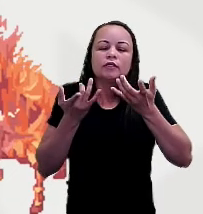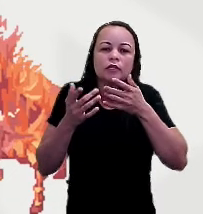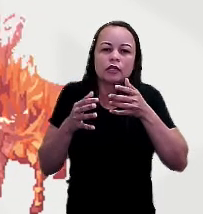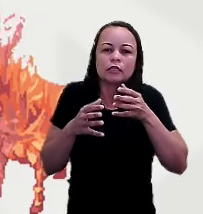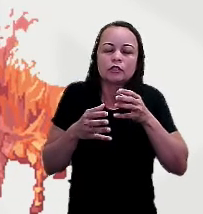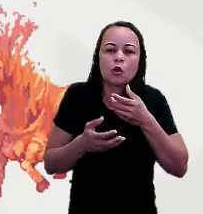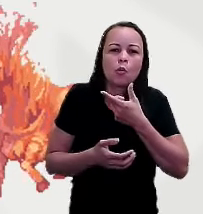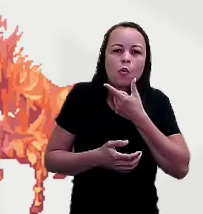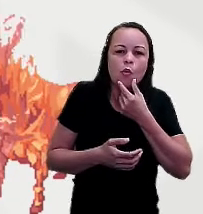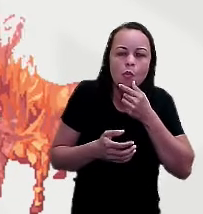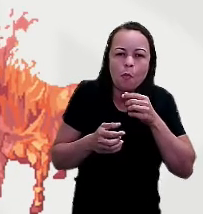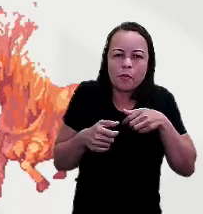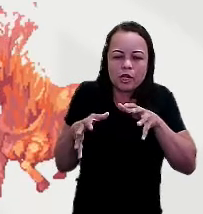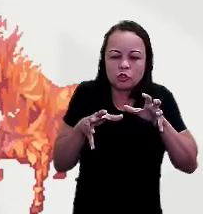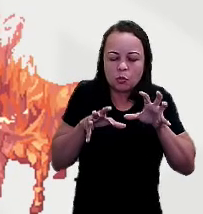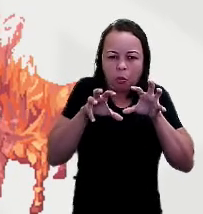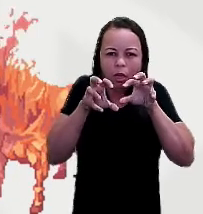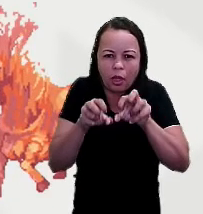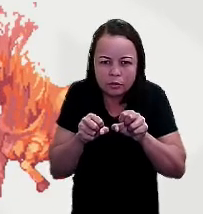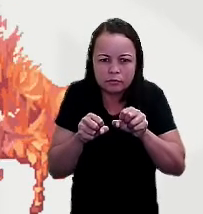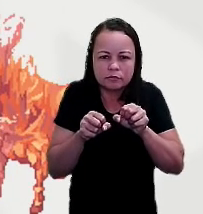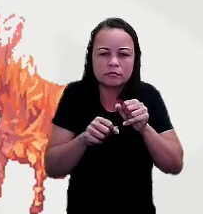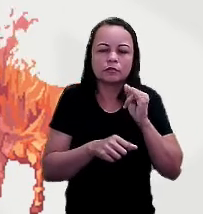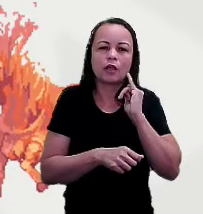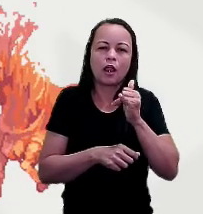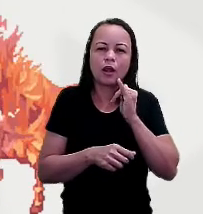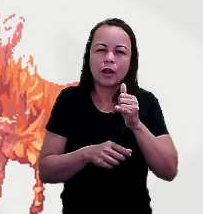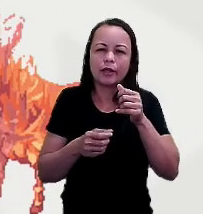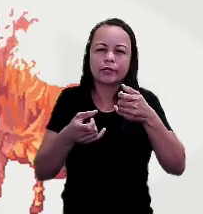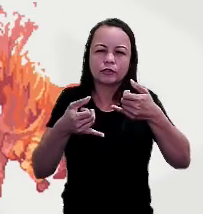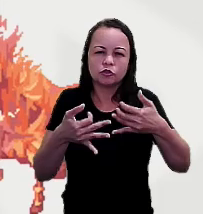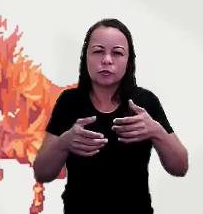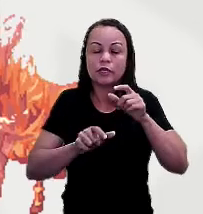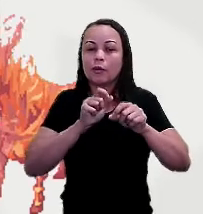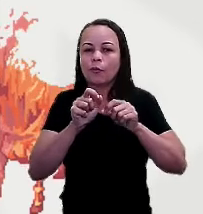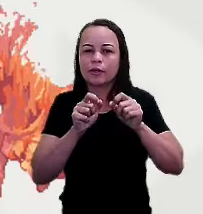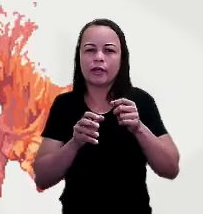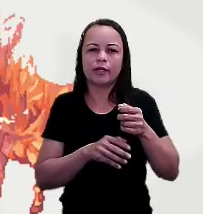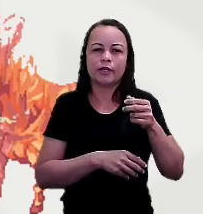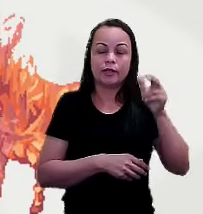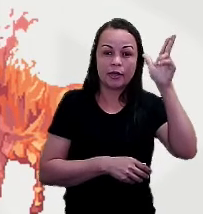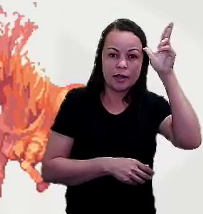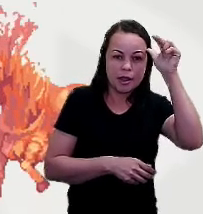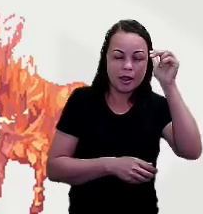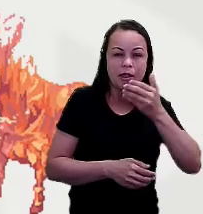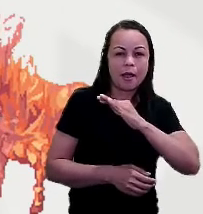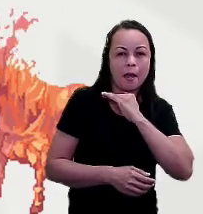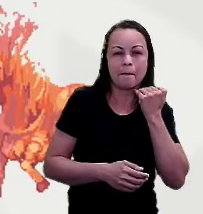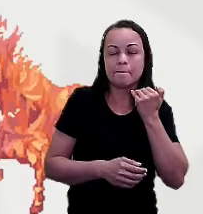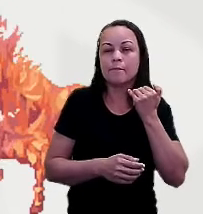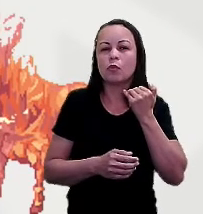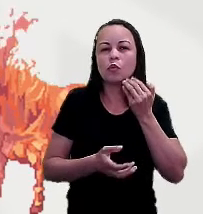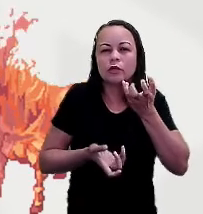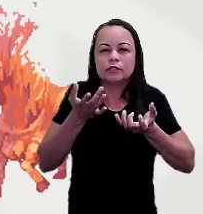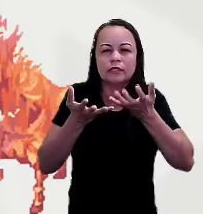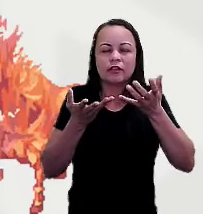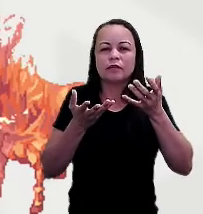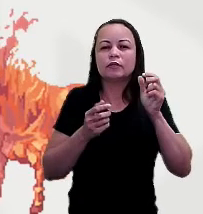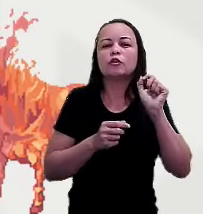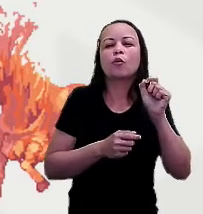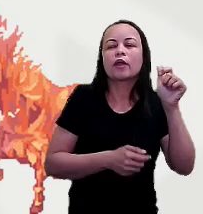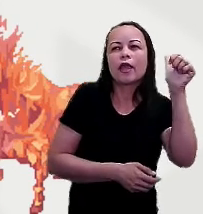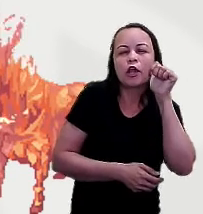tudo e a todos. Diz a lenda que as mulas sem cabeça são mulheres que